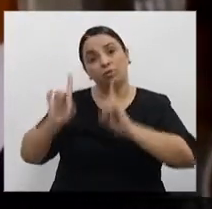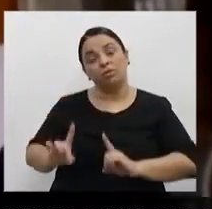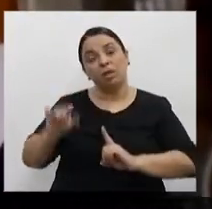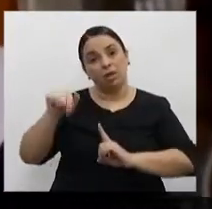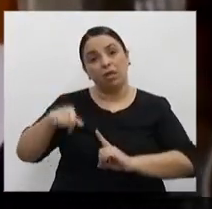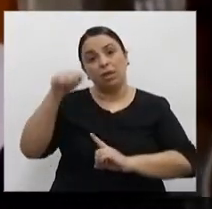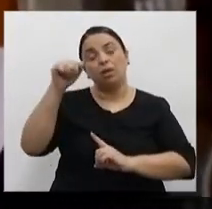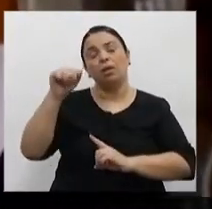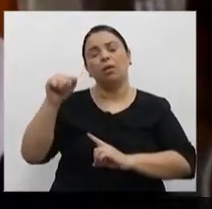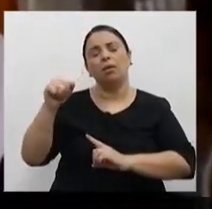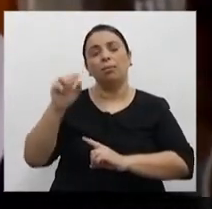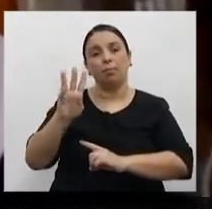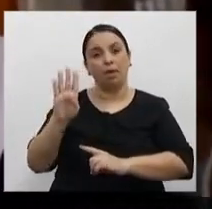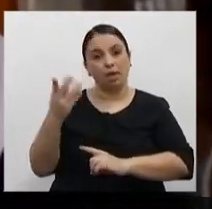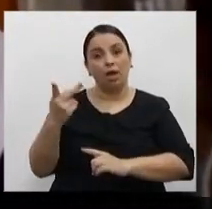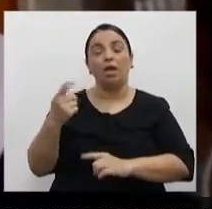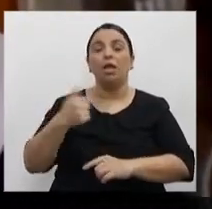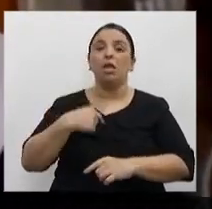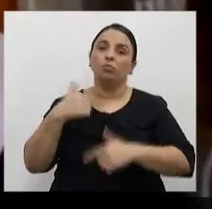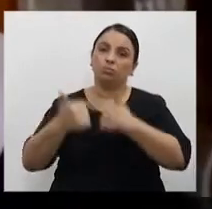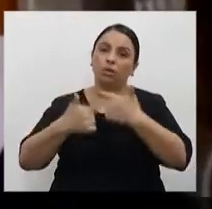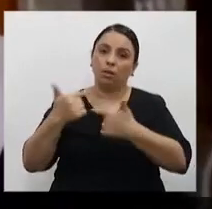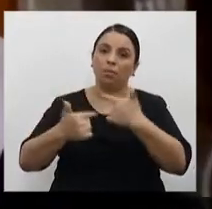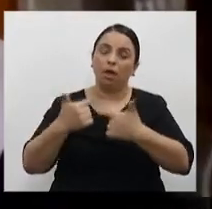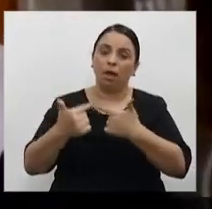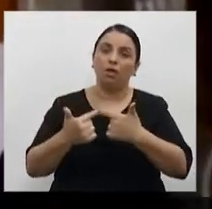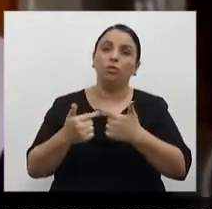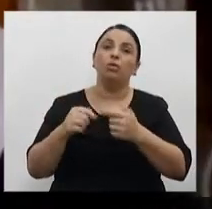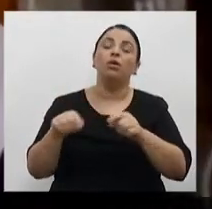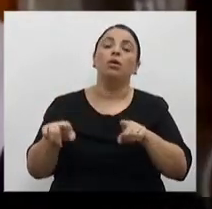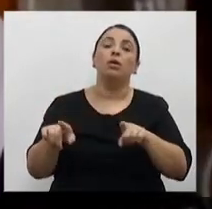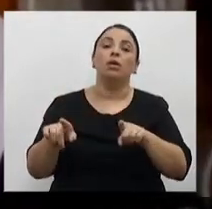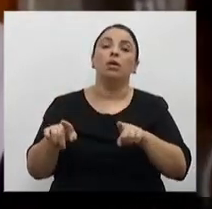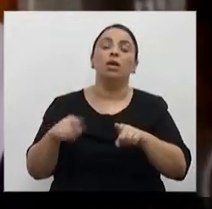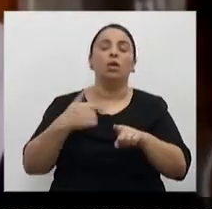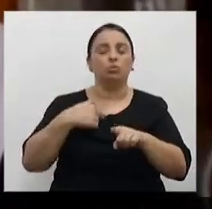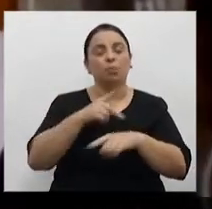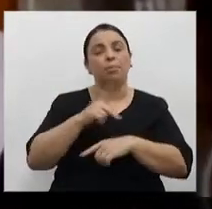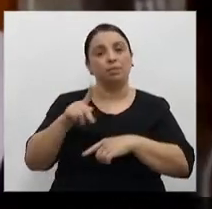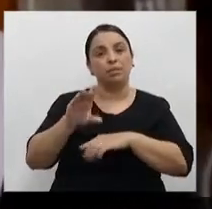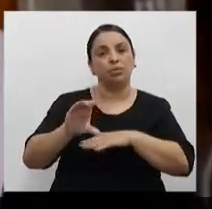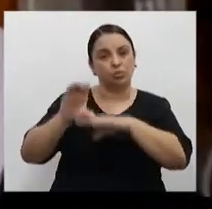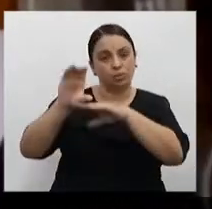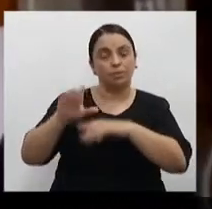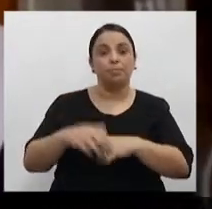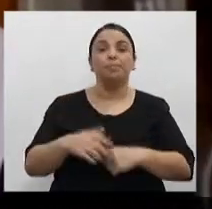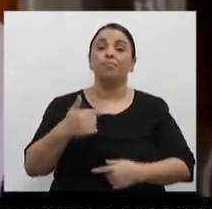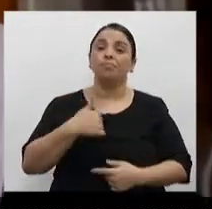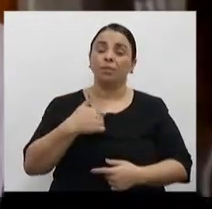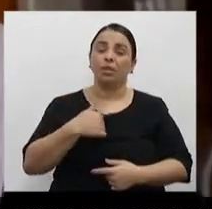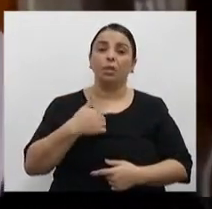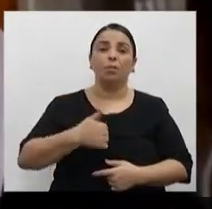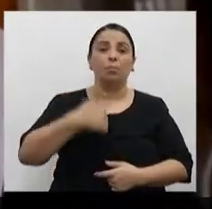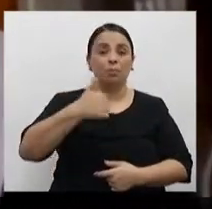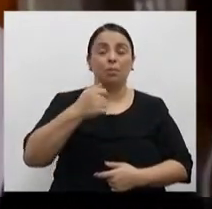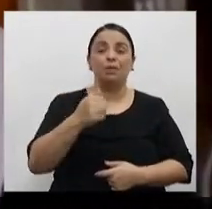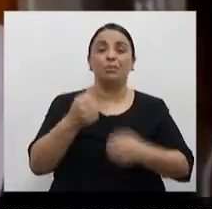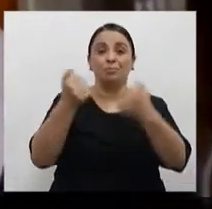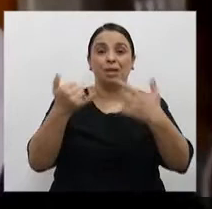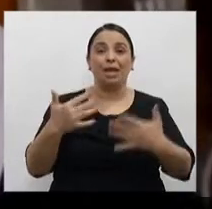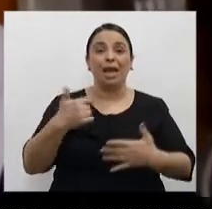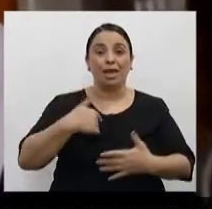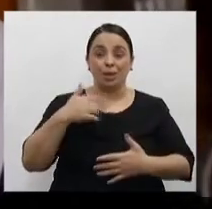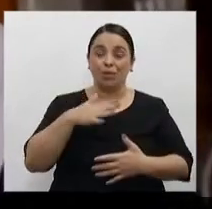na mesa diretora e atualmente estou como presidente do conselho, tá? Em primeiro lugar, eu quero informar que eu estou na minha casa, em